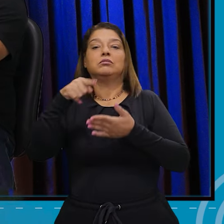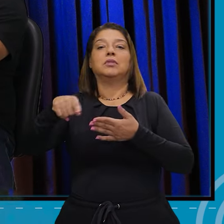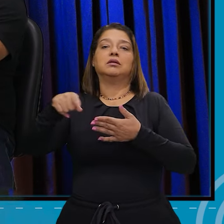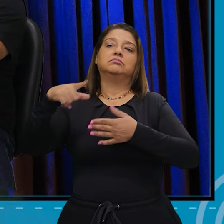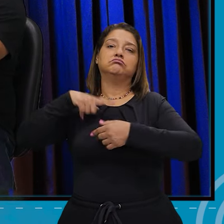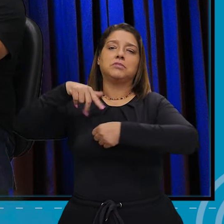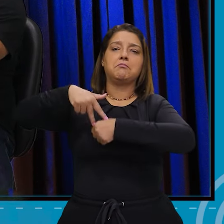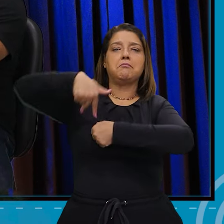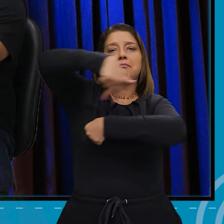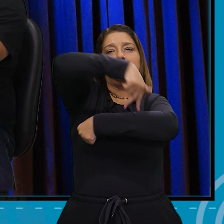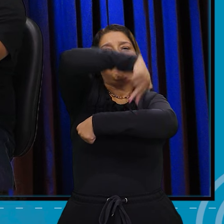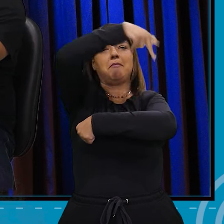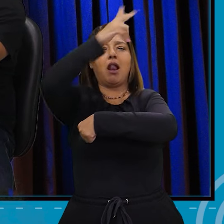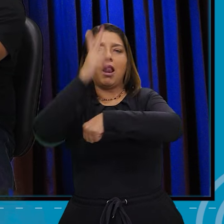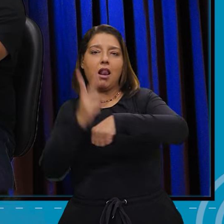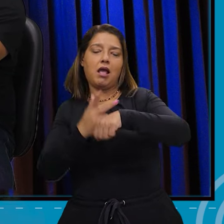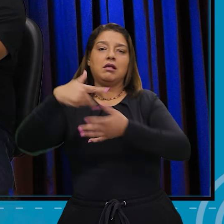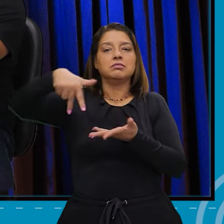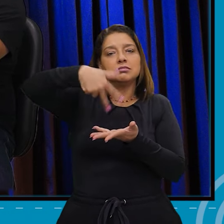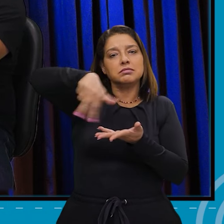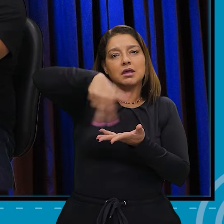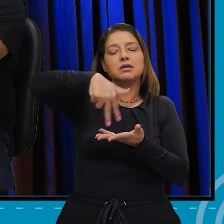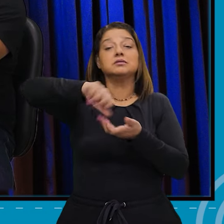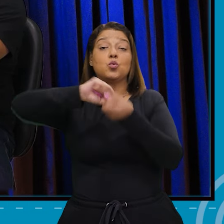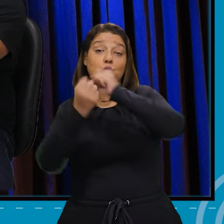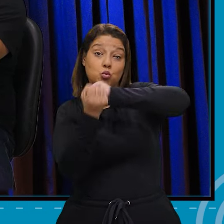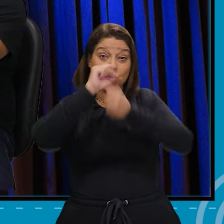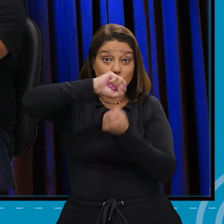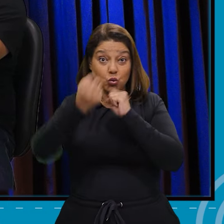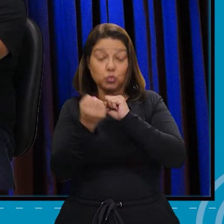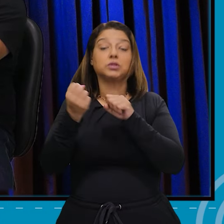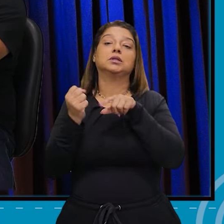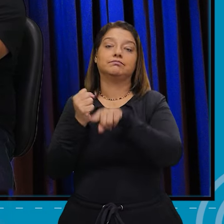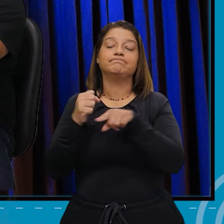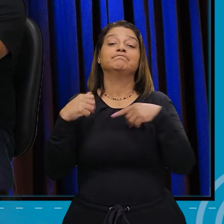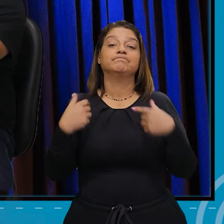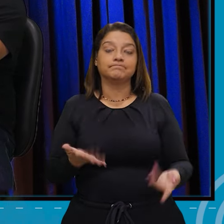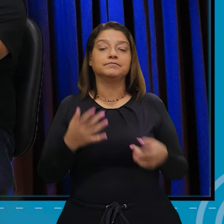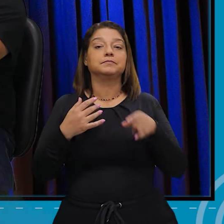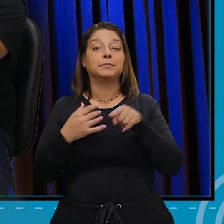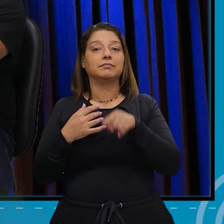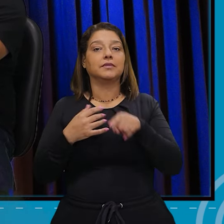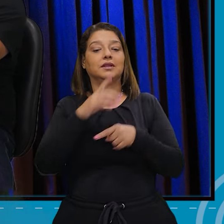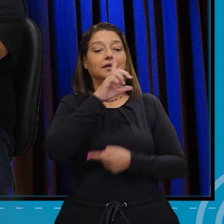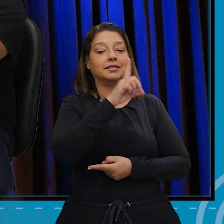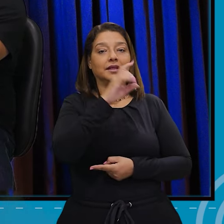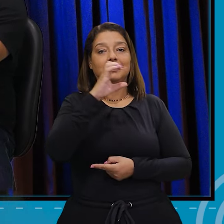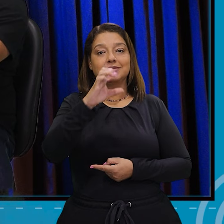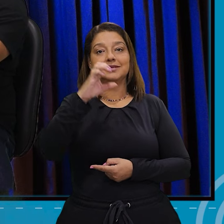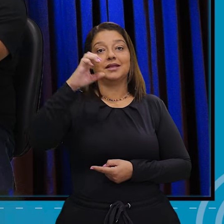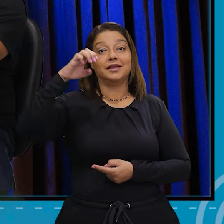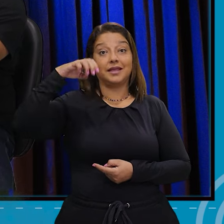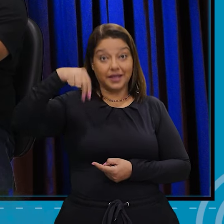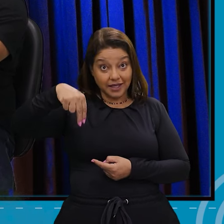ginástica, para a dança e para a luta. E aí essa particularidade ela vem um pouco através do